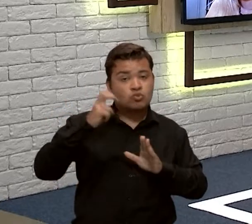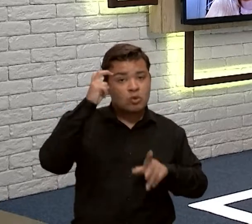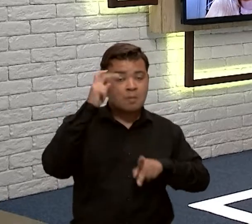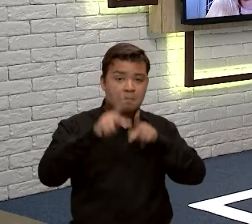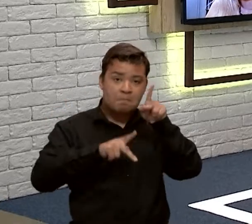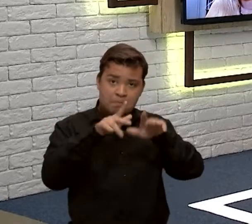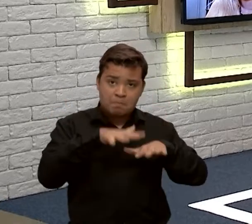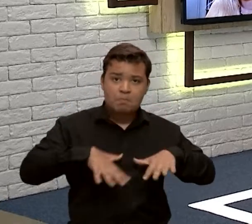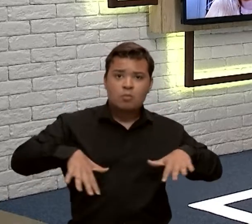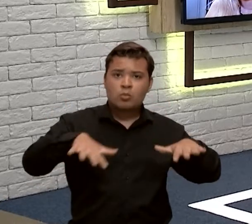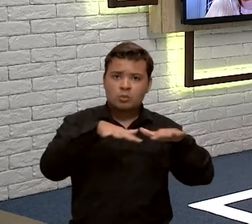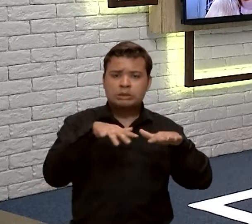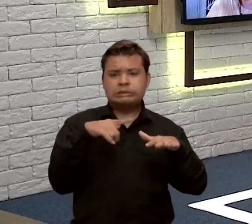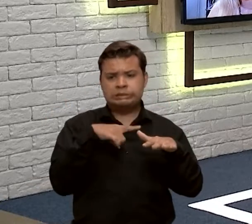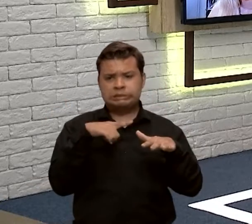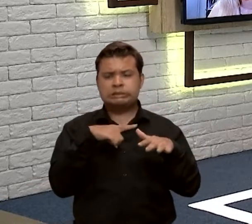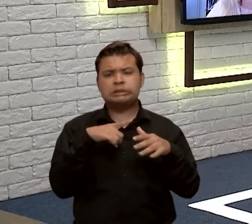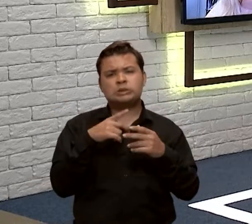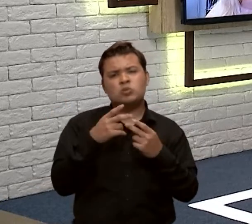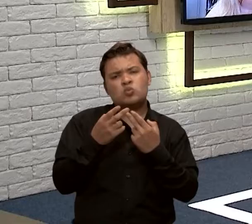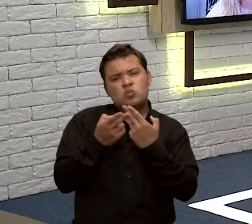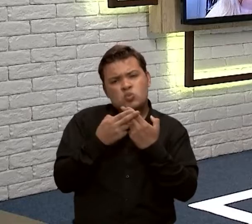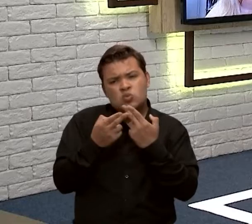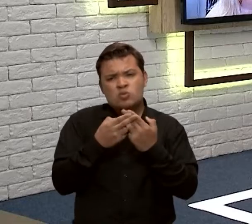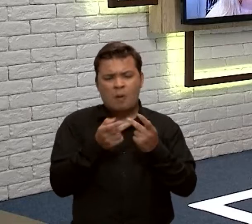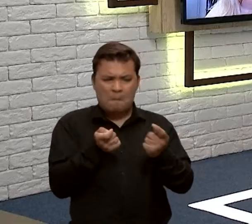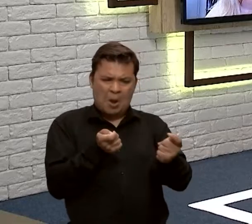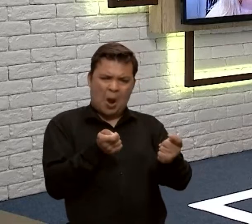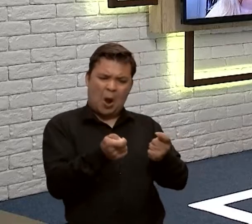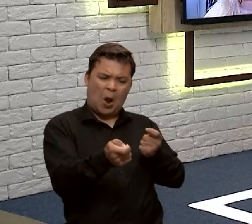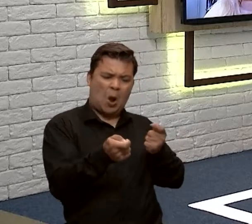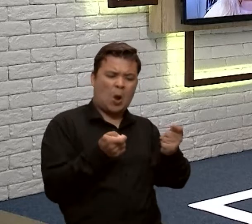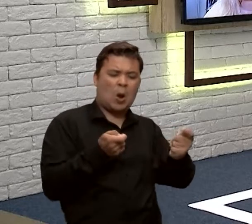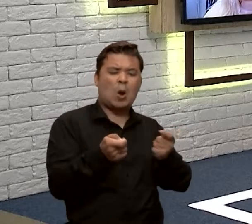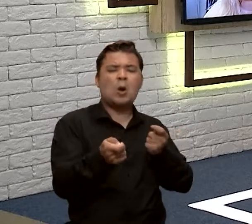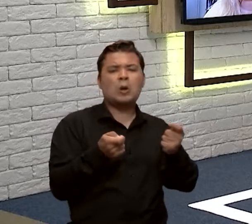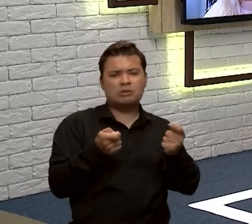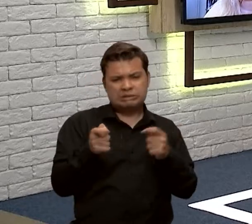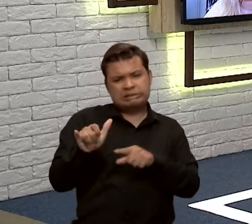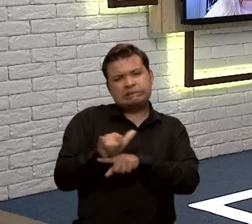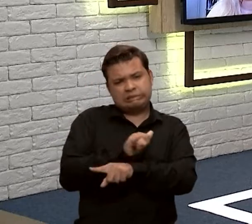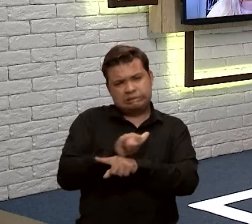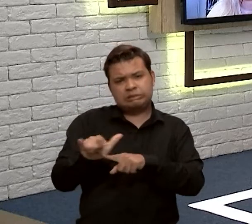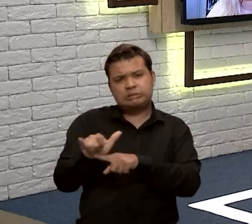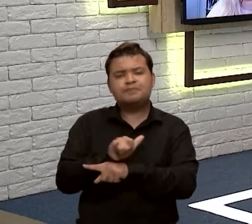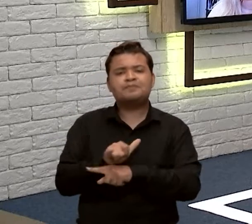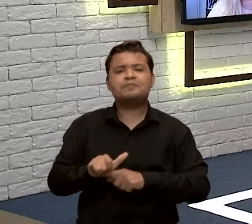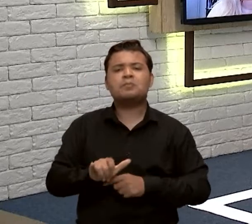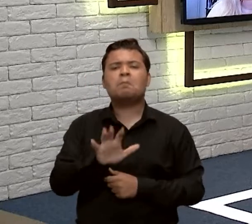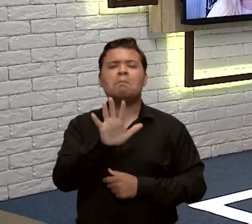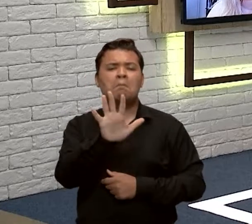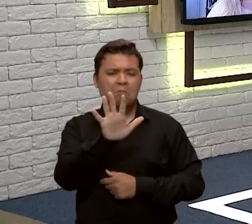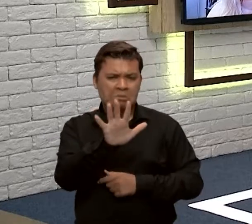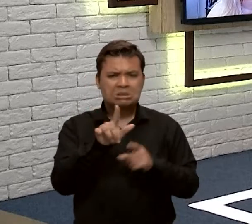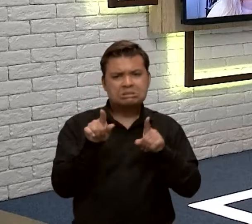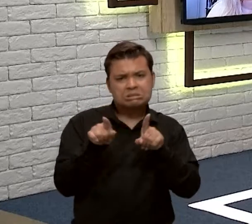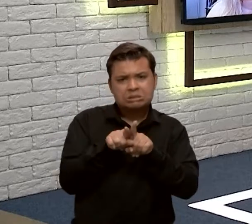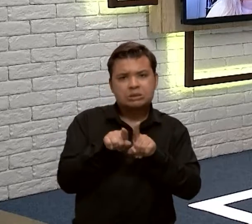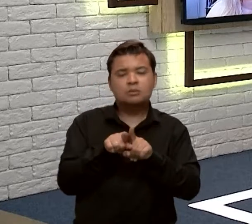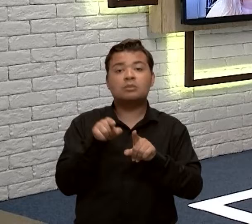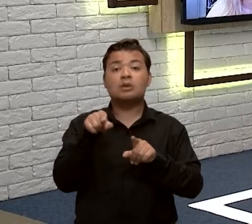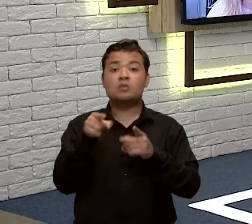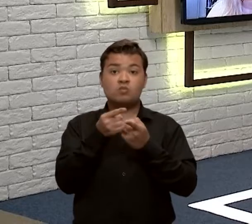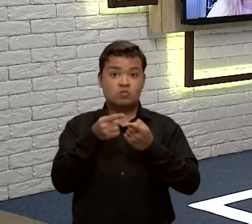sendo utilizada como elemento aí de dominação, né, como essa estratégia. Agora, ela também pode ser utilizada